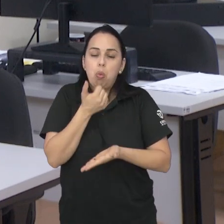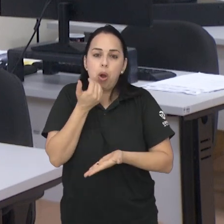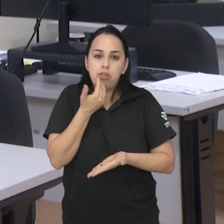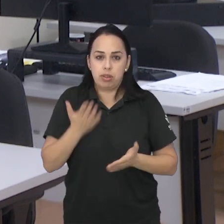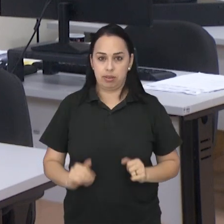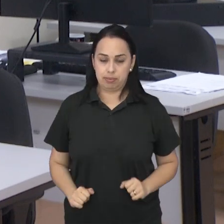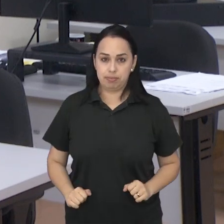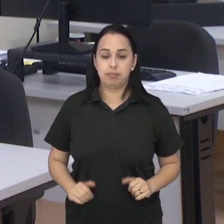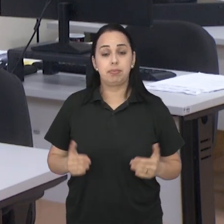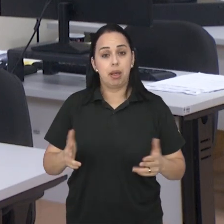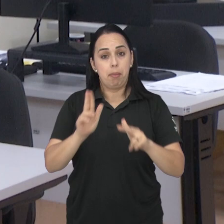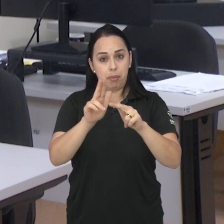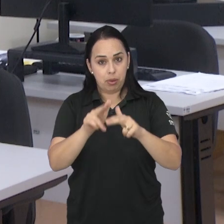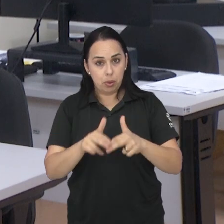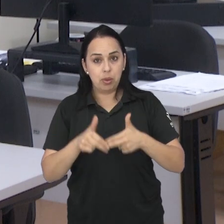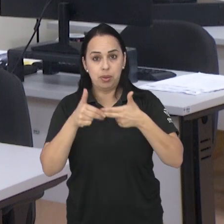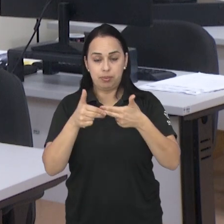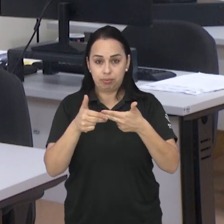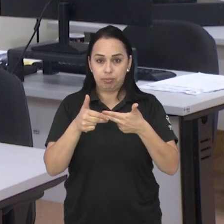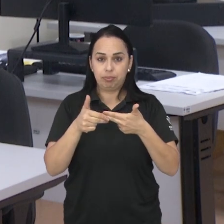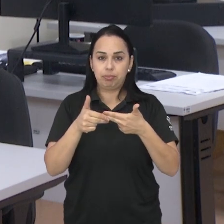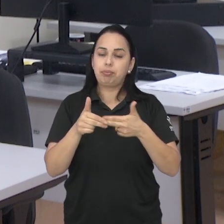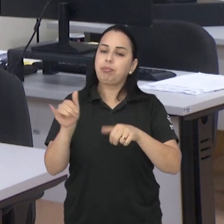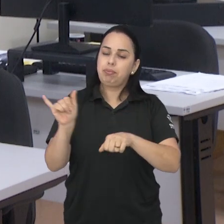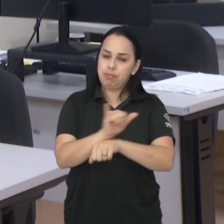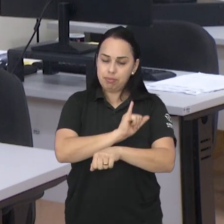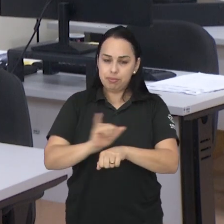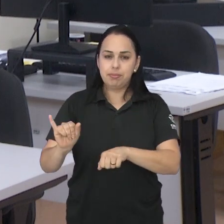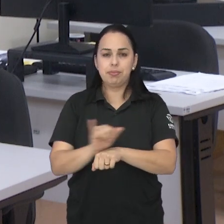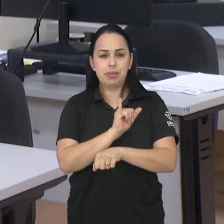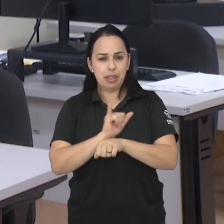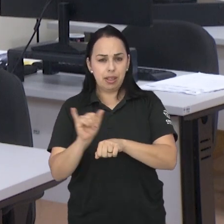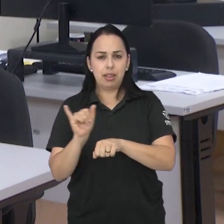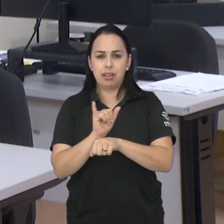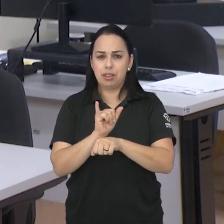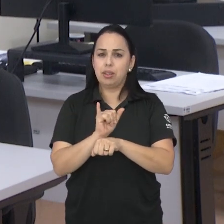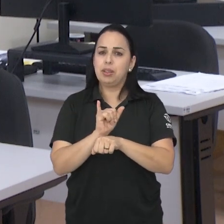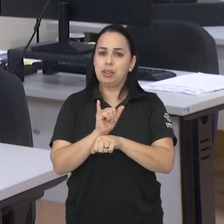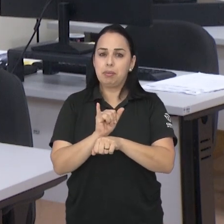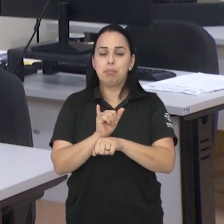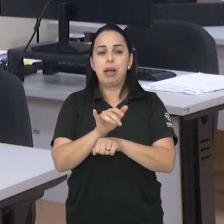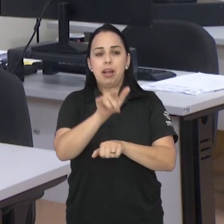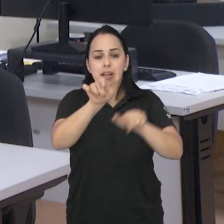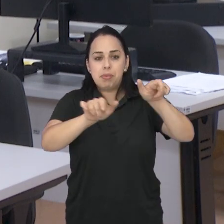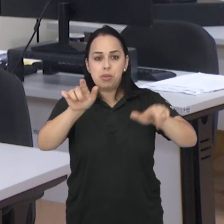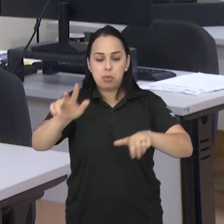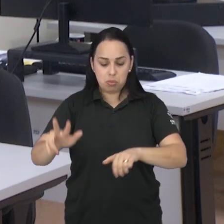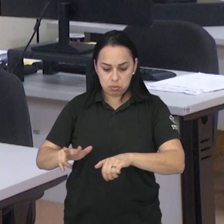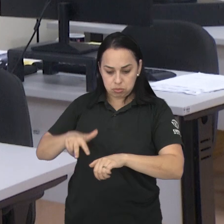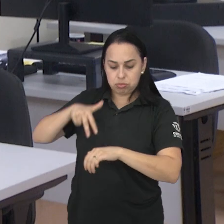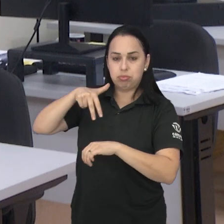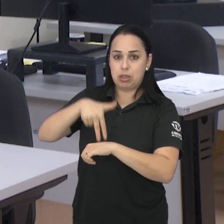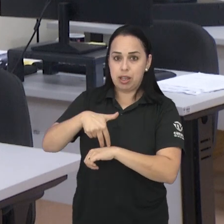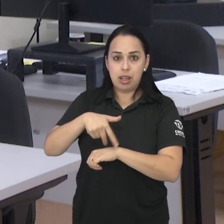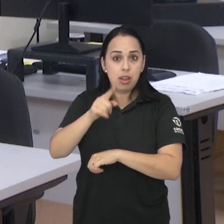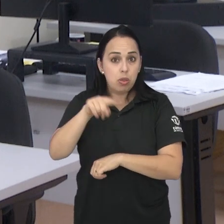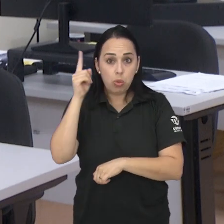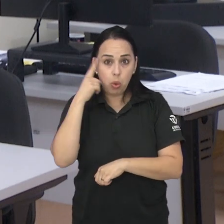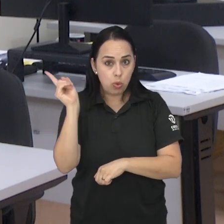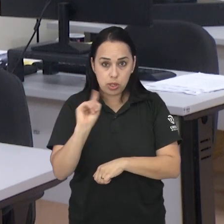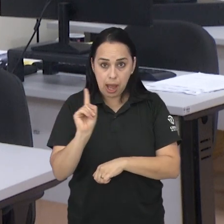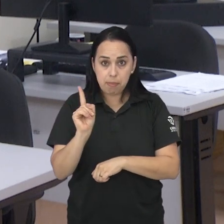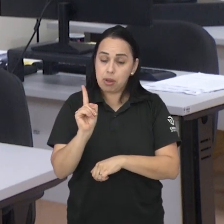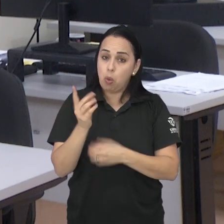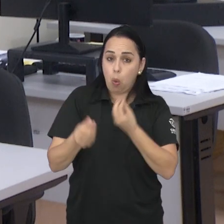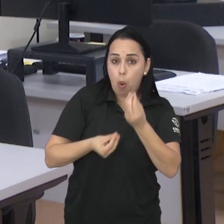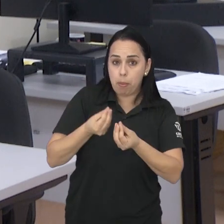vai ser feito para melhorar. Por isso, existem muitos mecanismos públicos para dar voz ao povo. Se você não